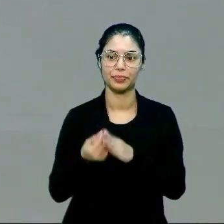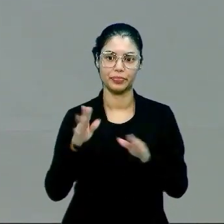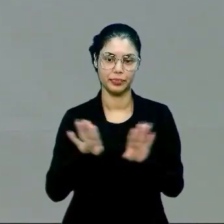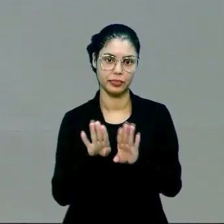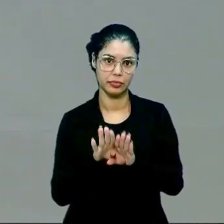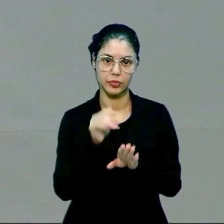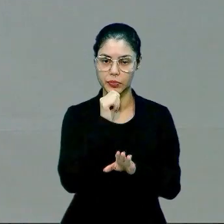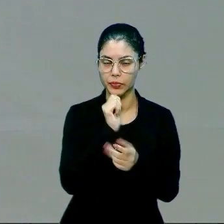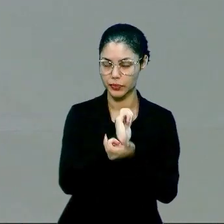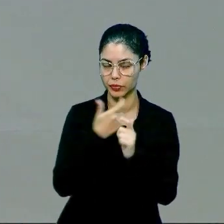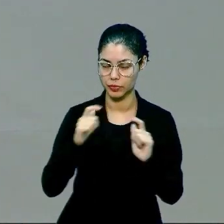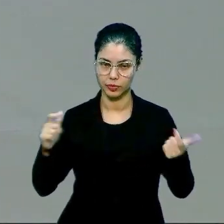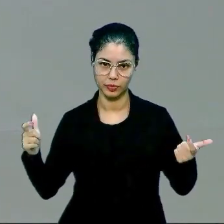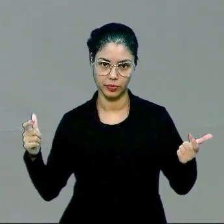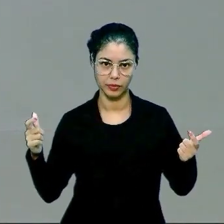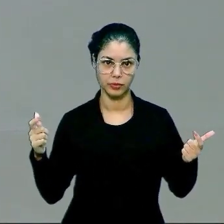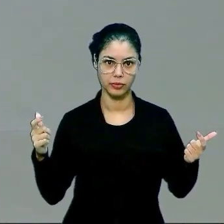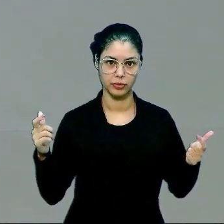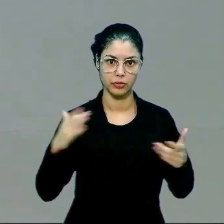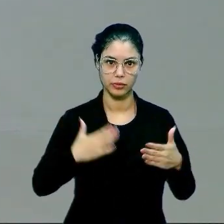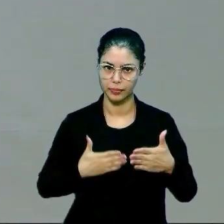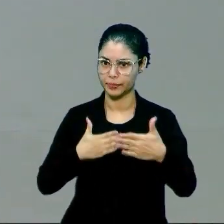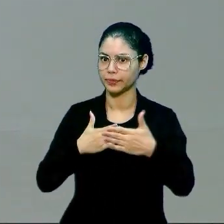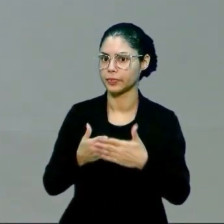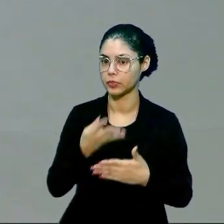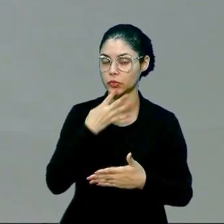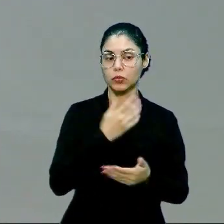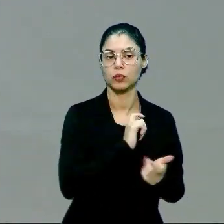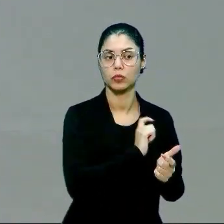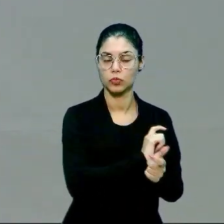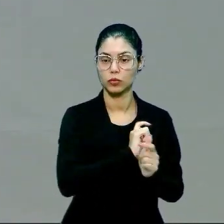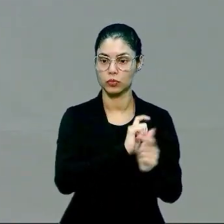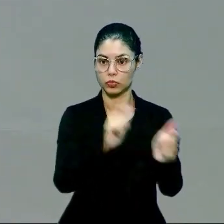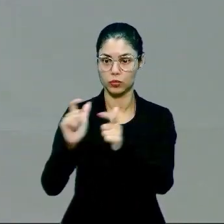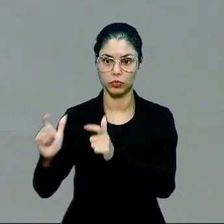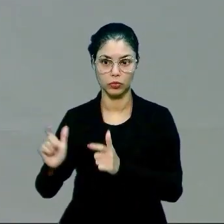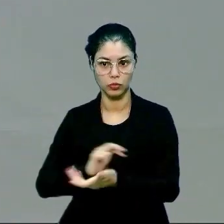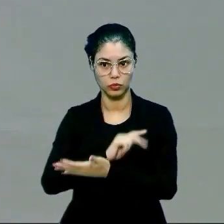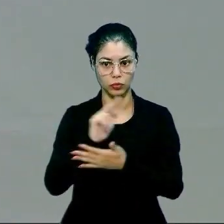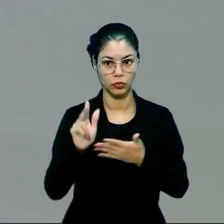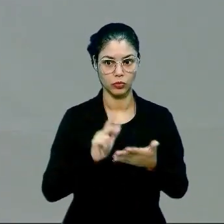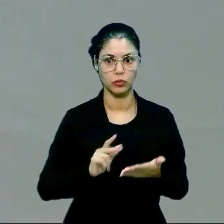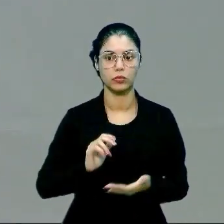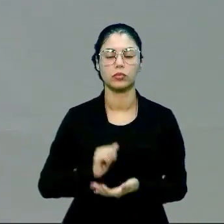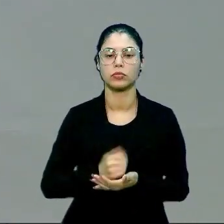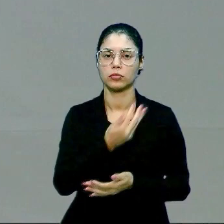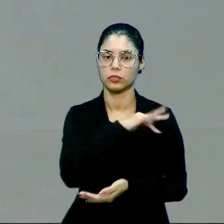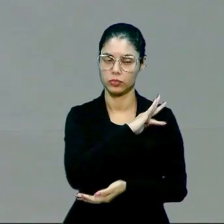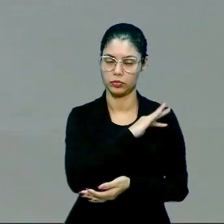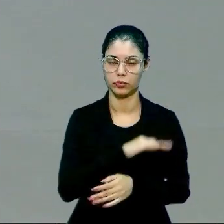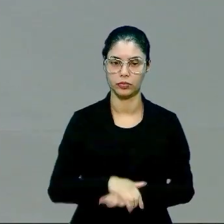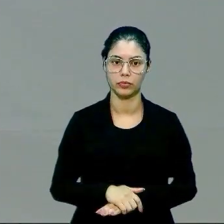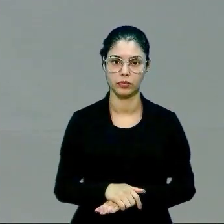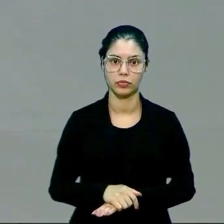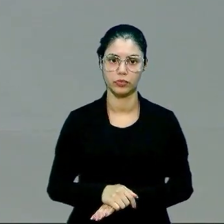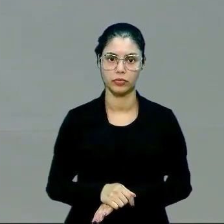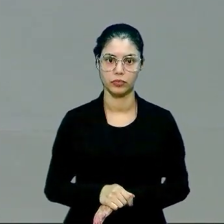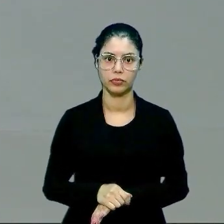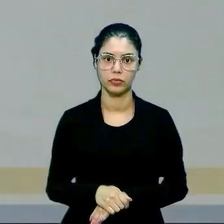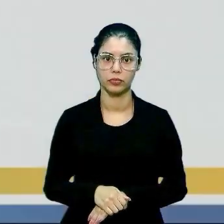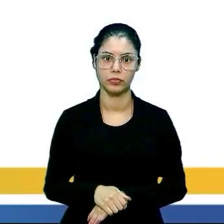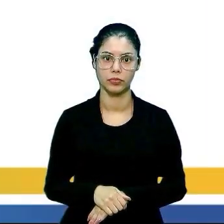dele teve grande impacto e grande reconhecimento também na academia, nas universidades, e depois